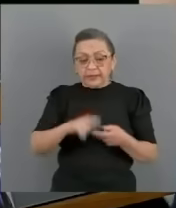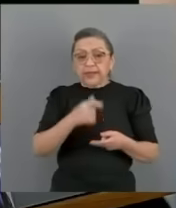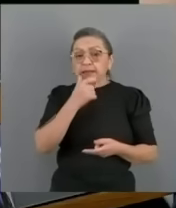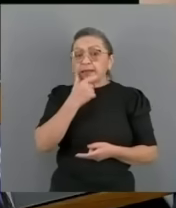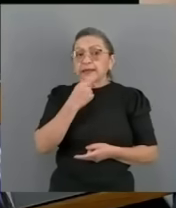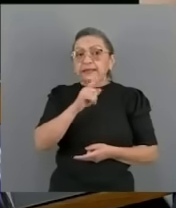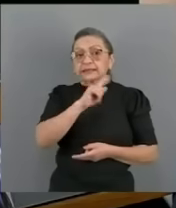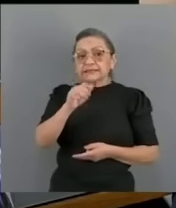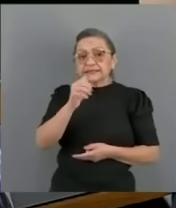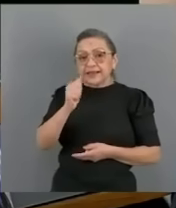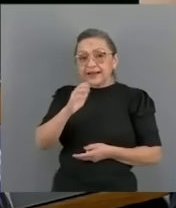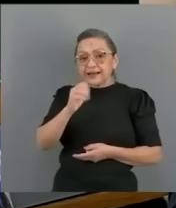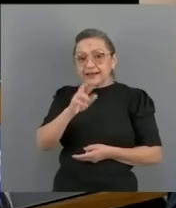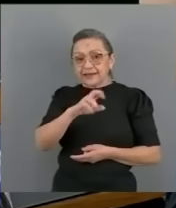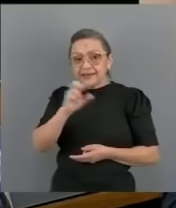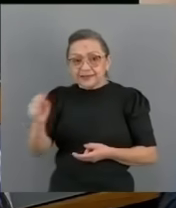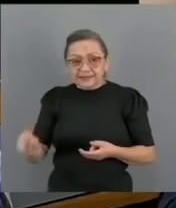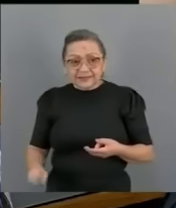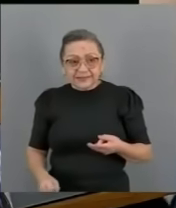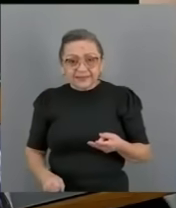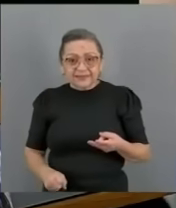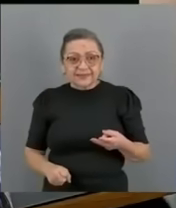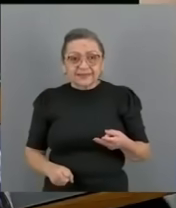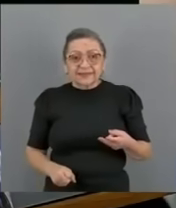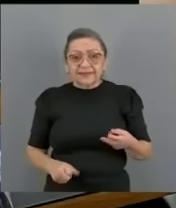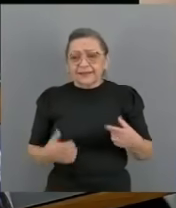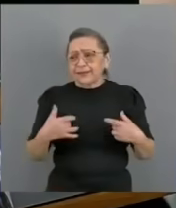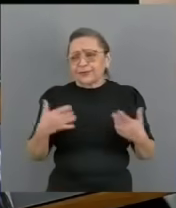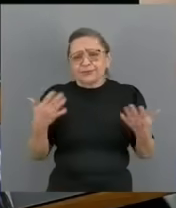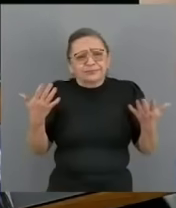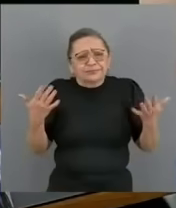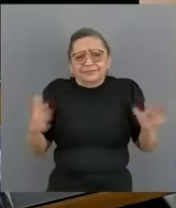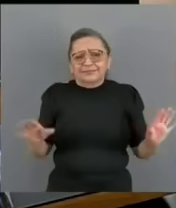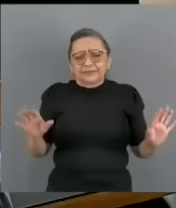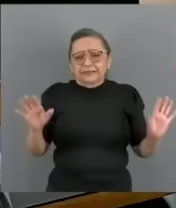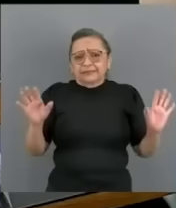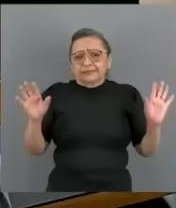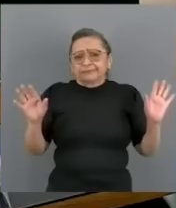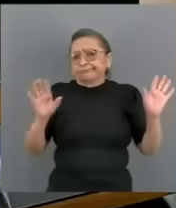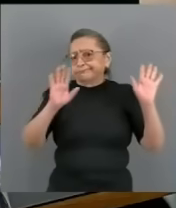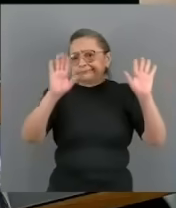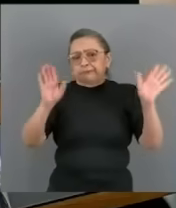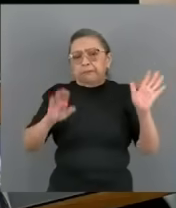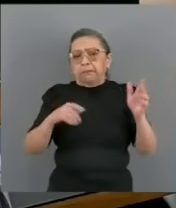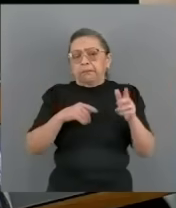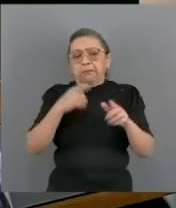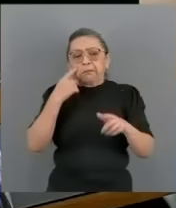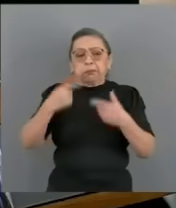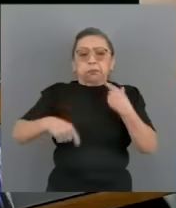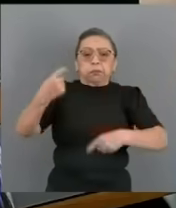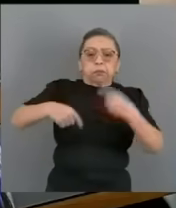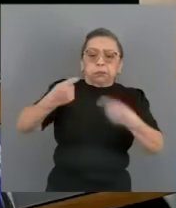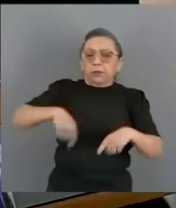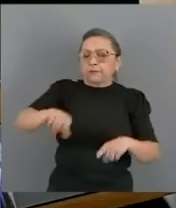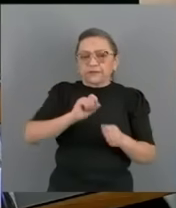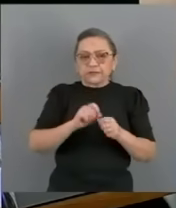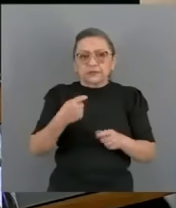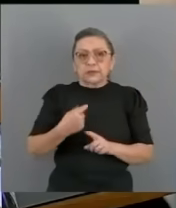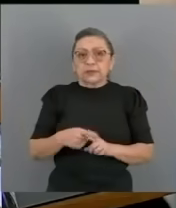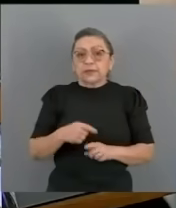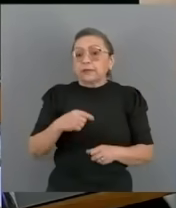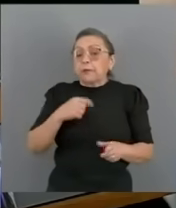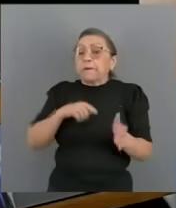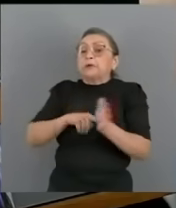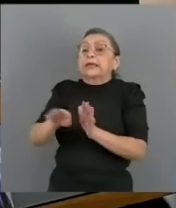da turma do Domingo Sávio? Eu não quero aqui levantar questionamento e não vou fazer isso com o filho do